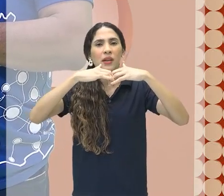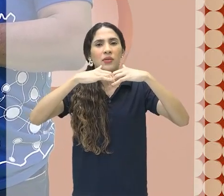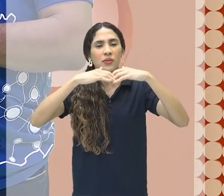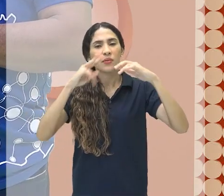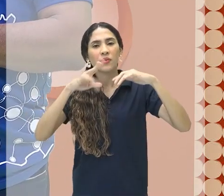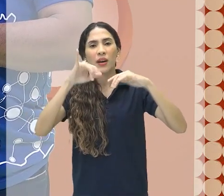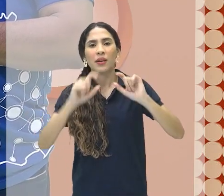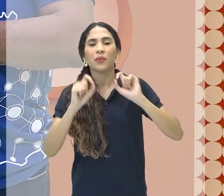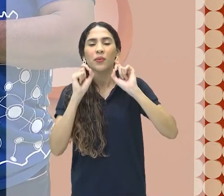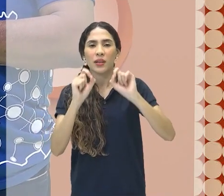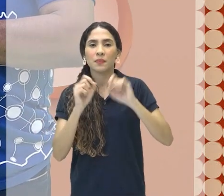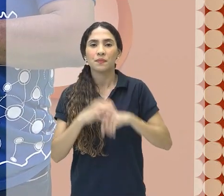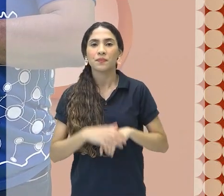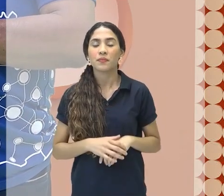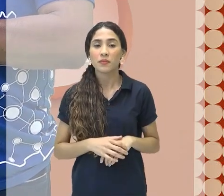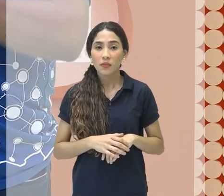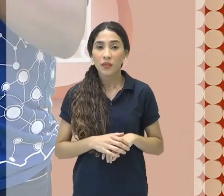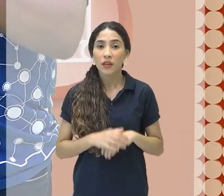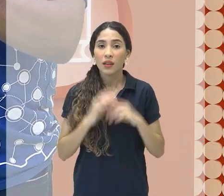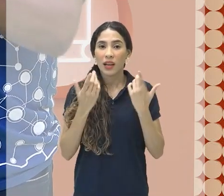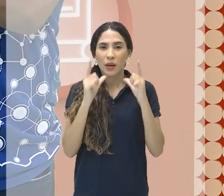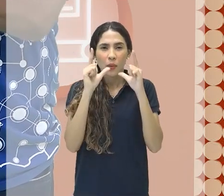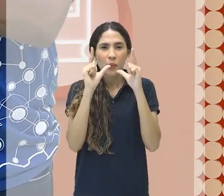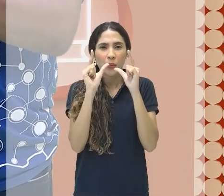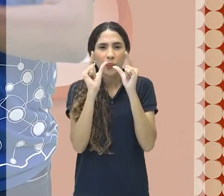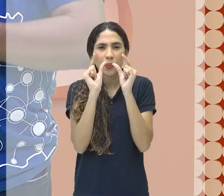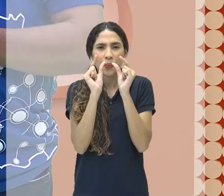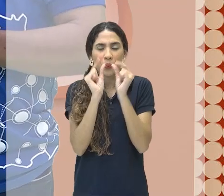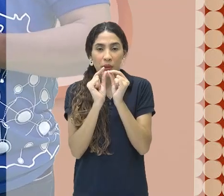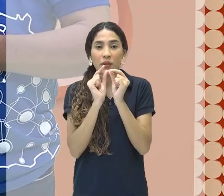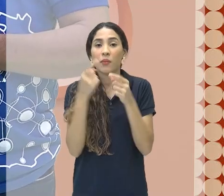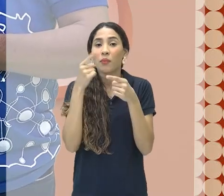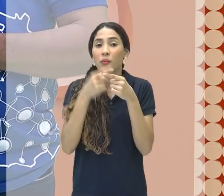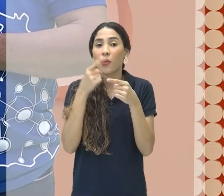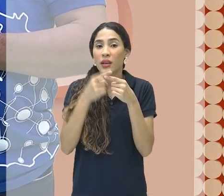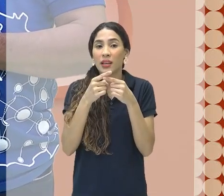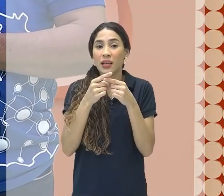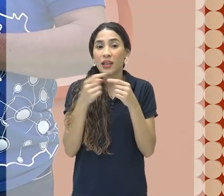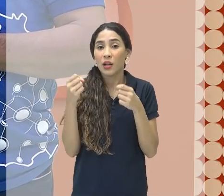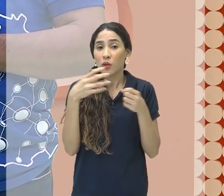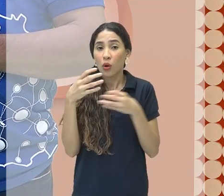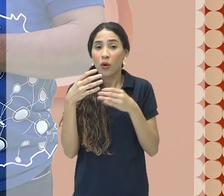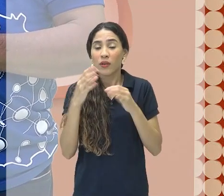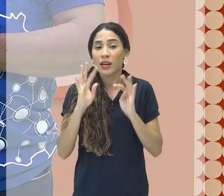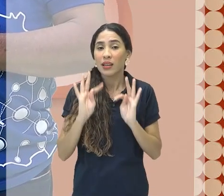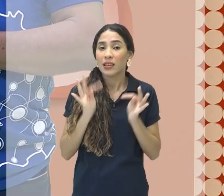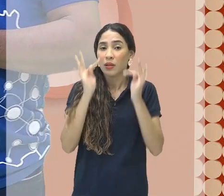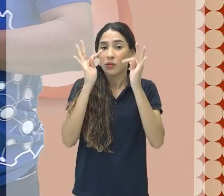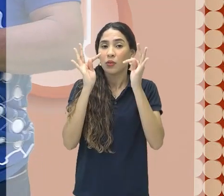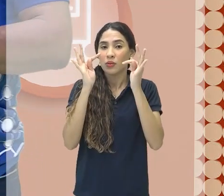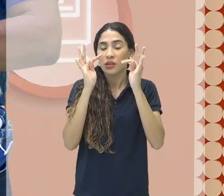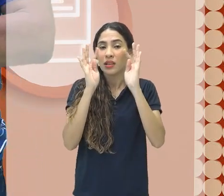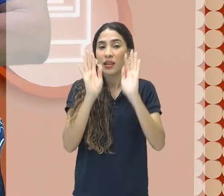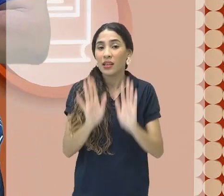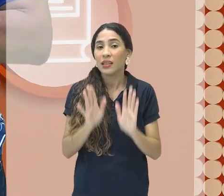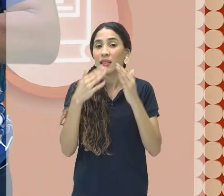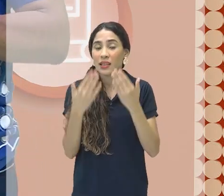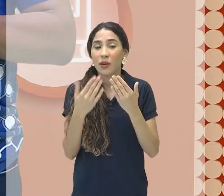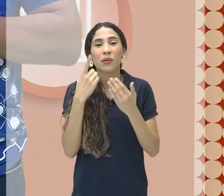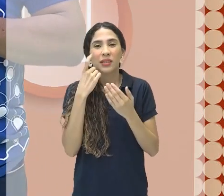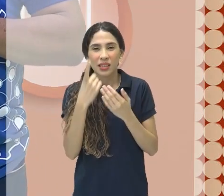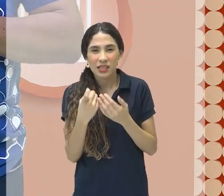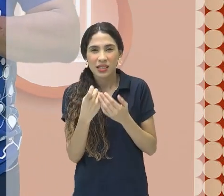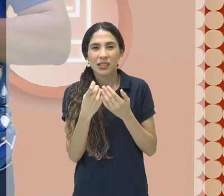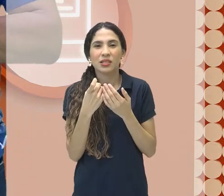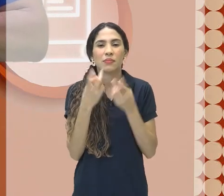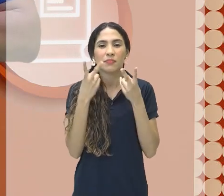ele vai, então, diminuir com o tempo, devido a essas novas tecnologias. Então, é interessante a